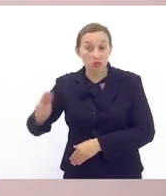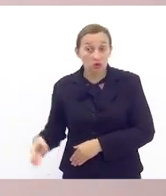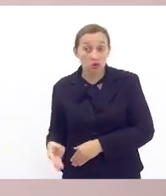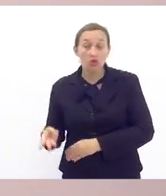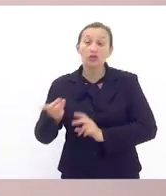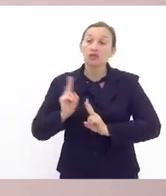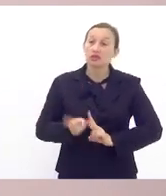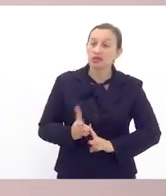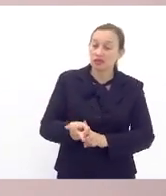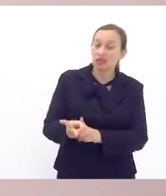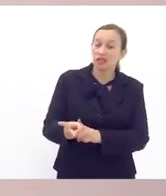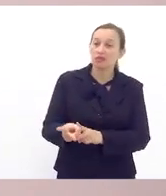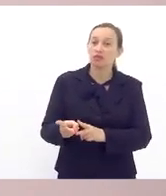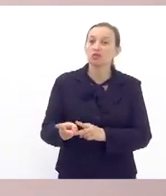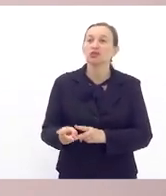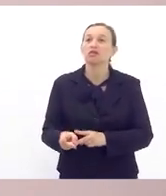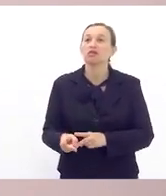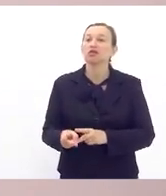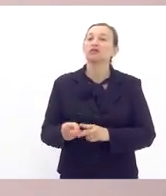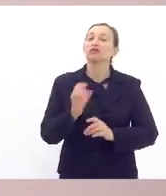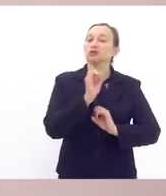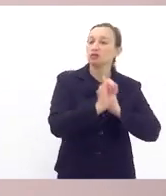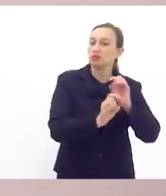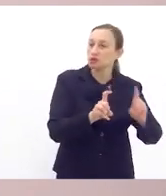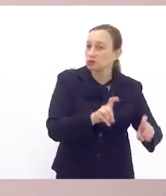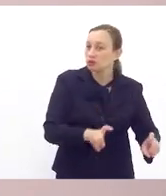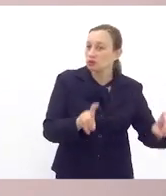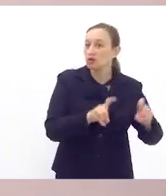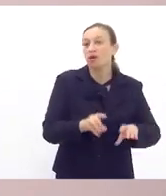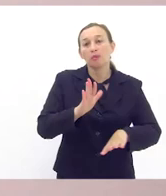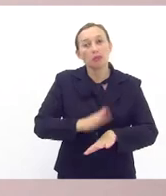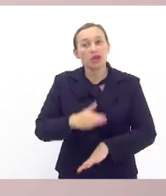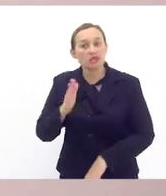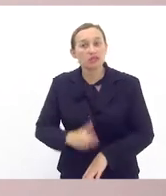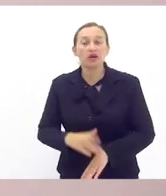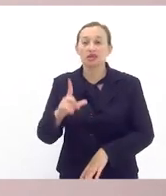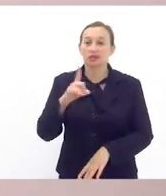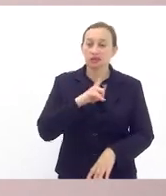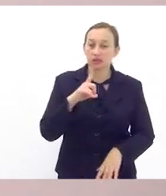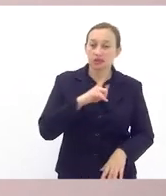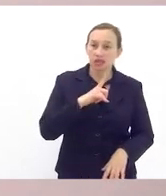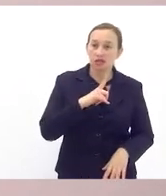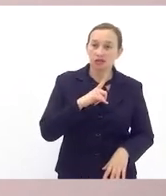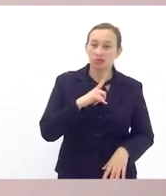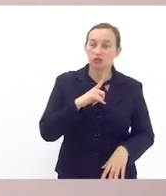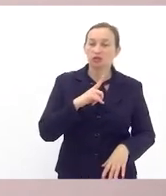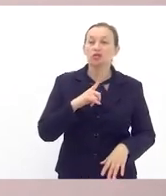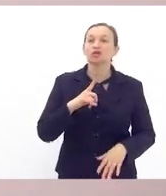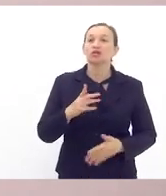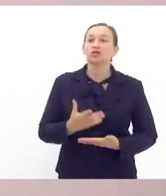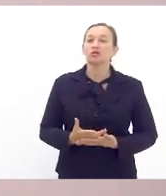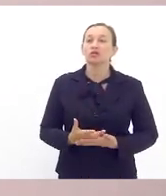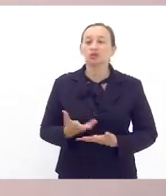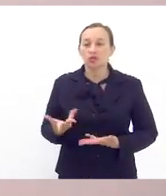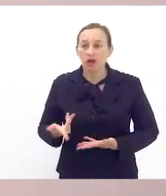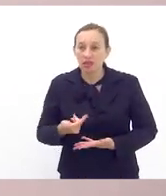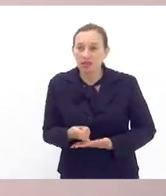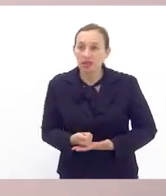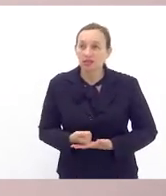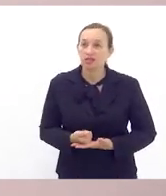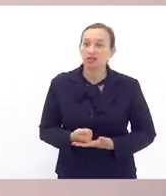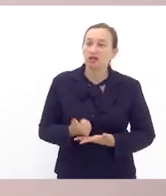seguimos nessa linha de digitalização de cada vez mais termos automação muitas vezes